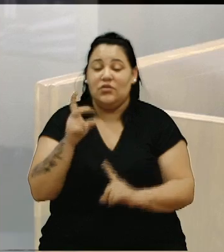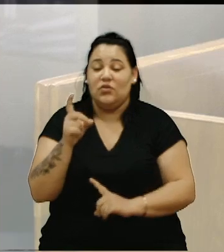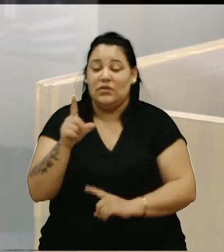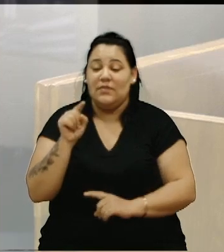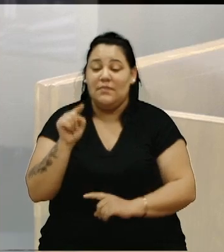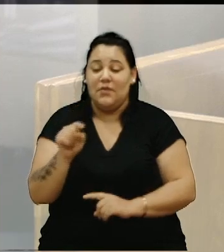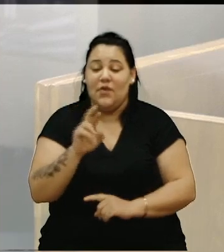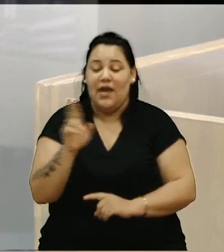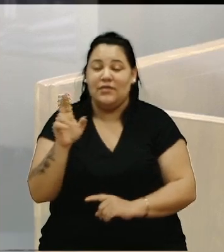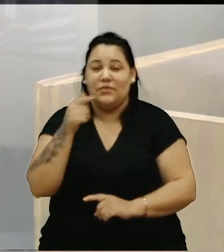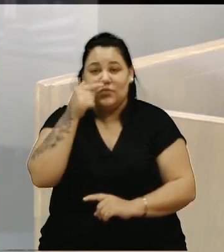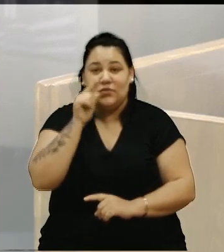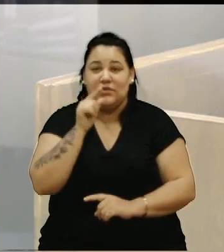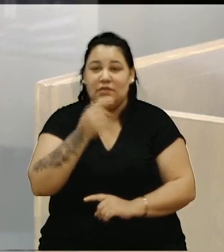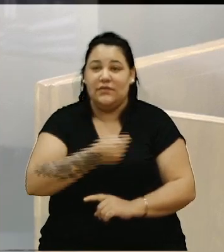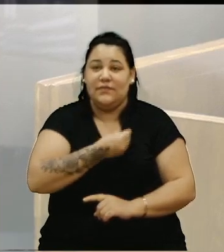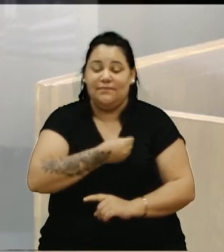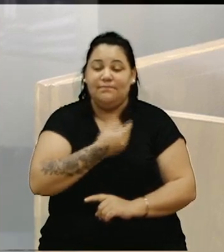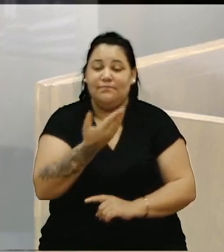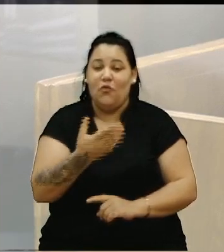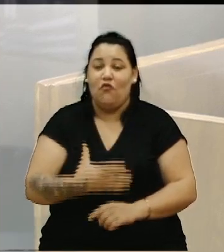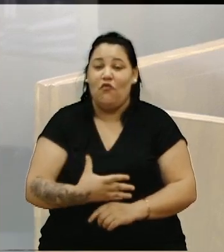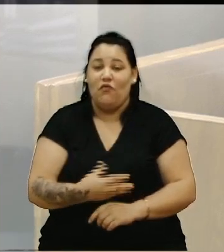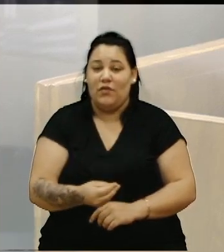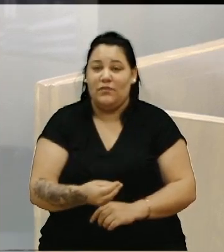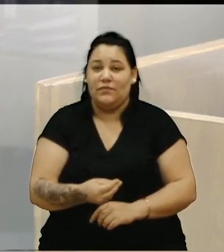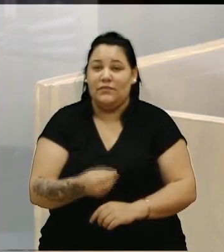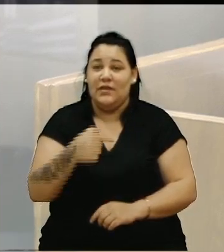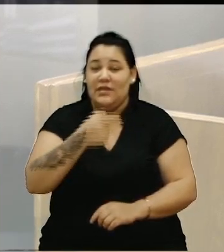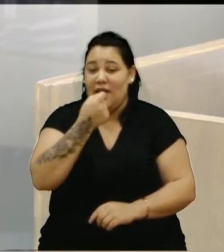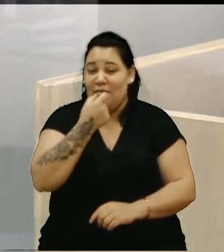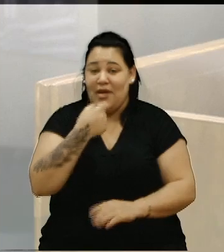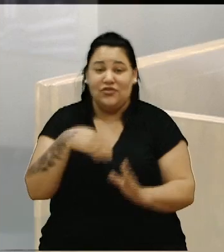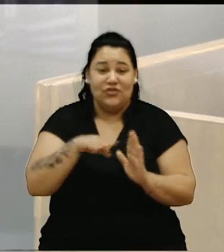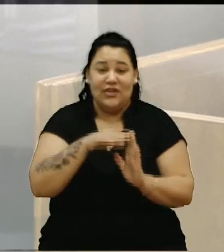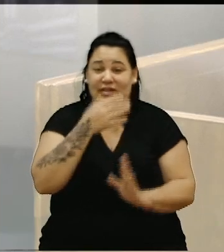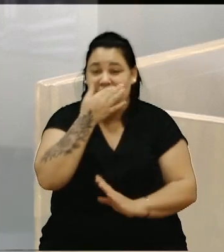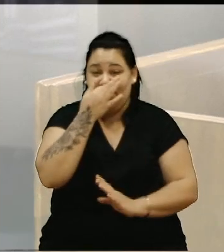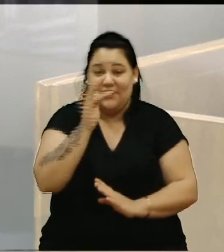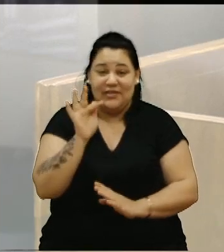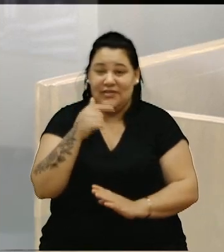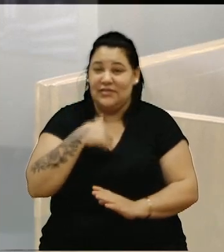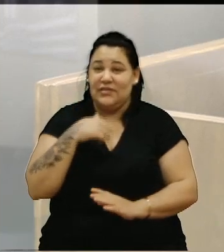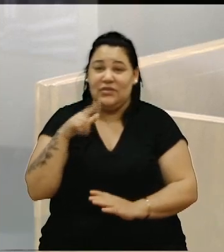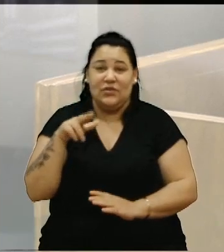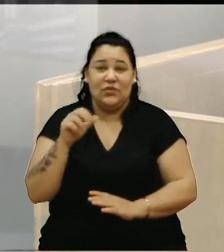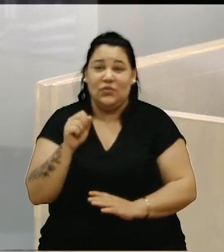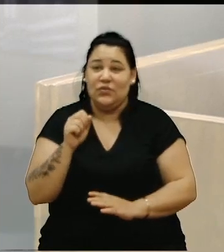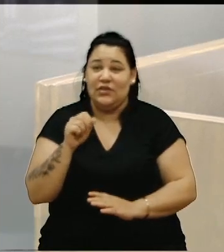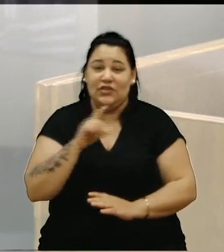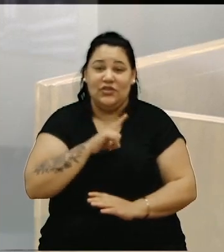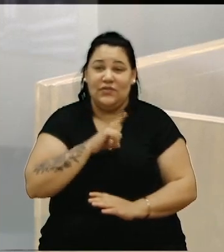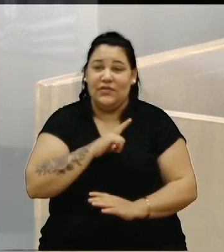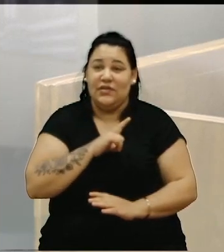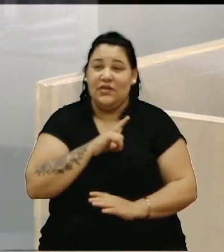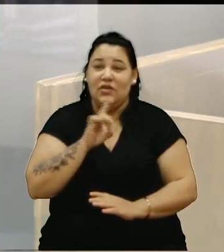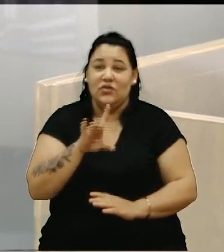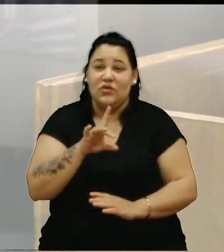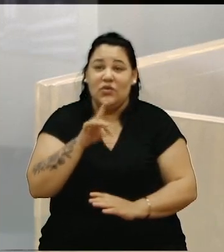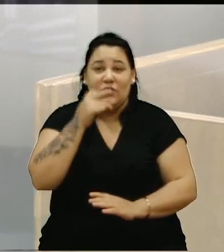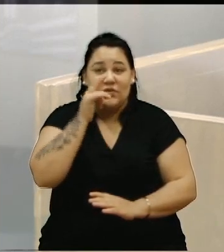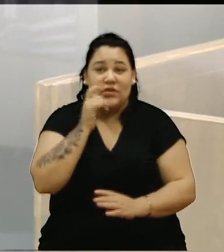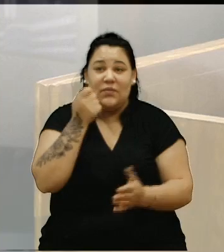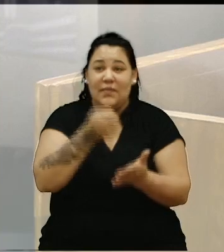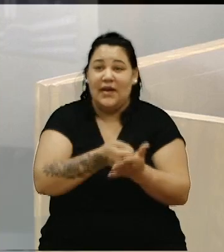vivo. Essa medicação que vem da França, que eu nunca ganhei, que eu só consigo pagar através de almoços e rifas, me custa